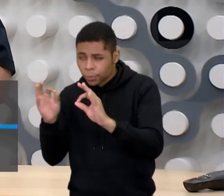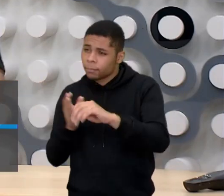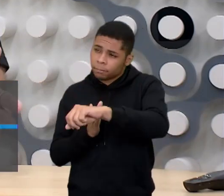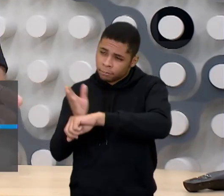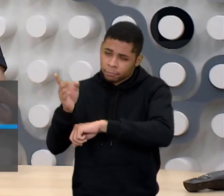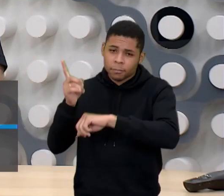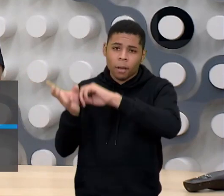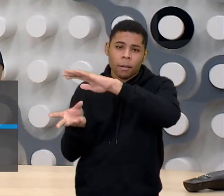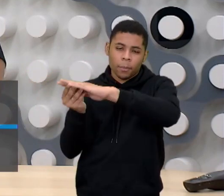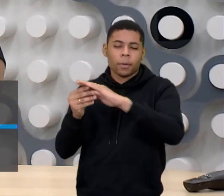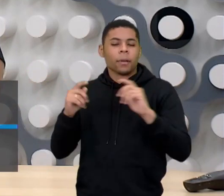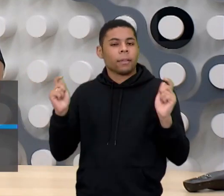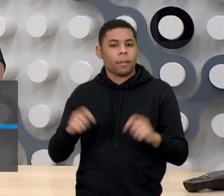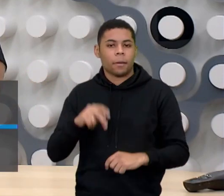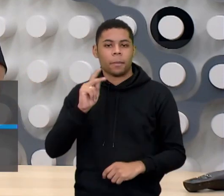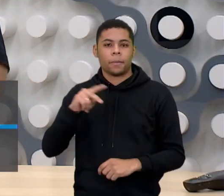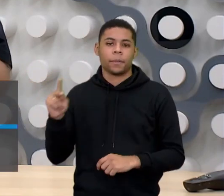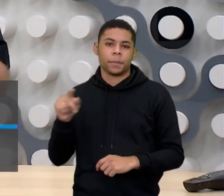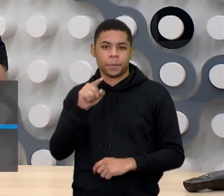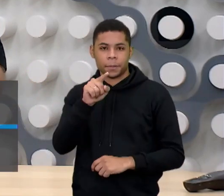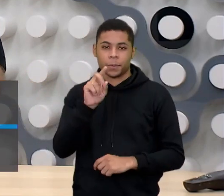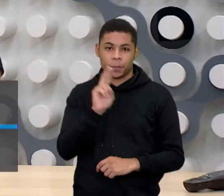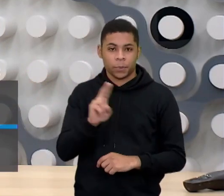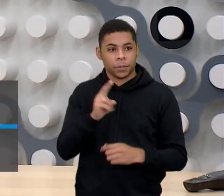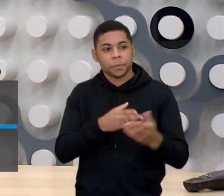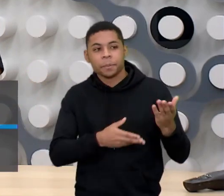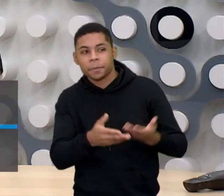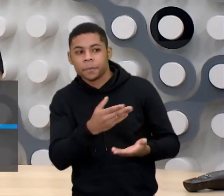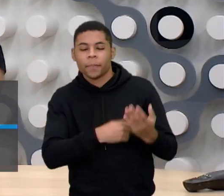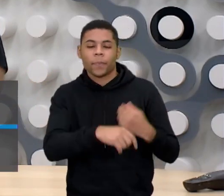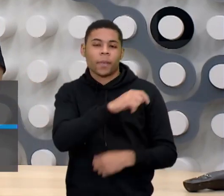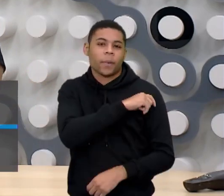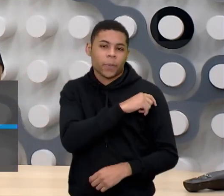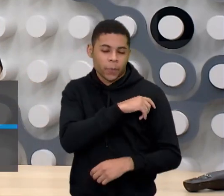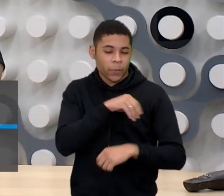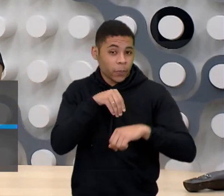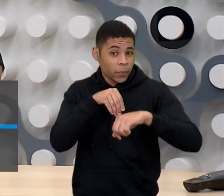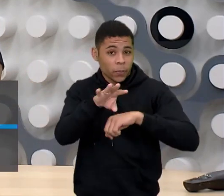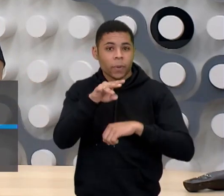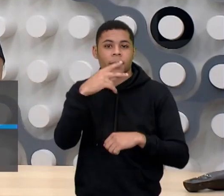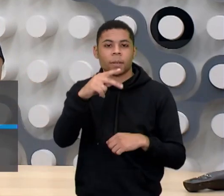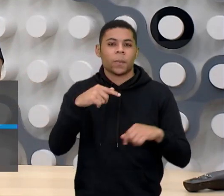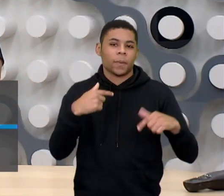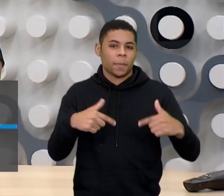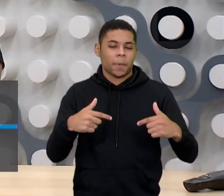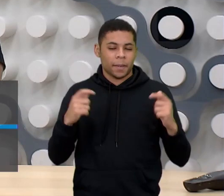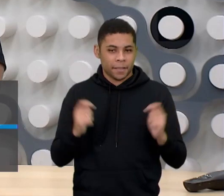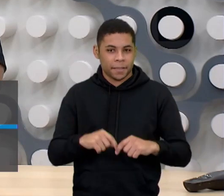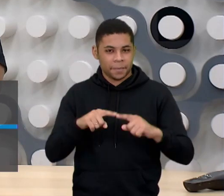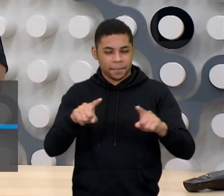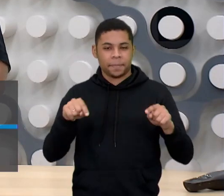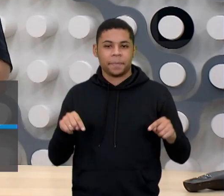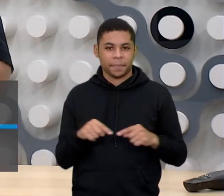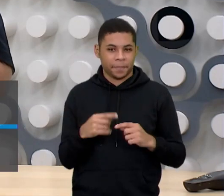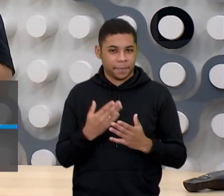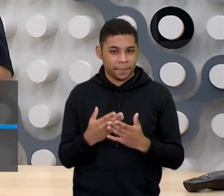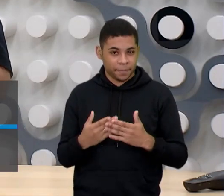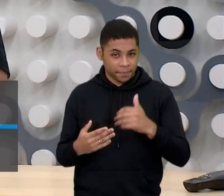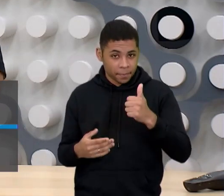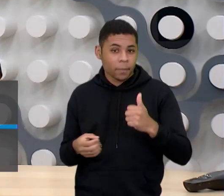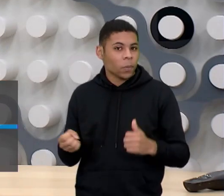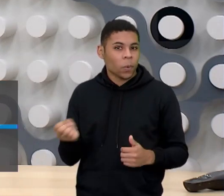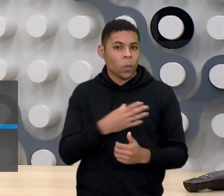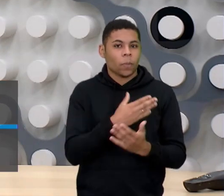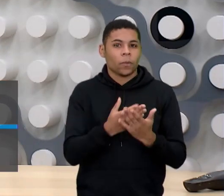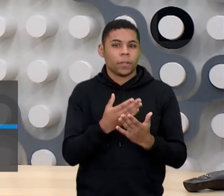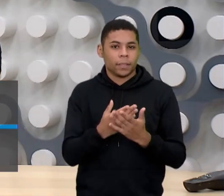para o professor estar utilizando aí com seus alunos, como sugestão de trabalho aí, né, na sala de aula aí para o novo